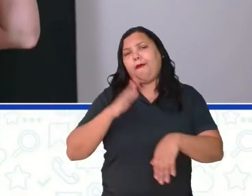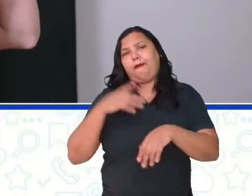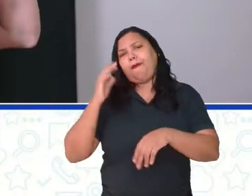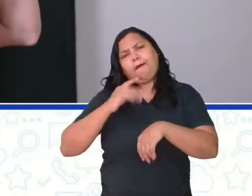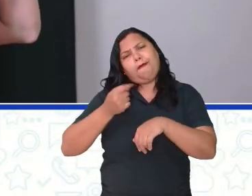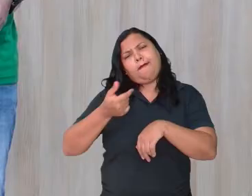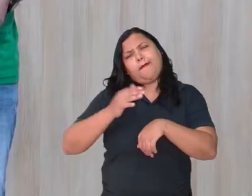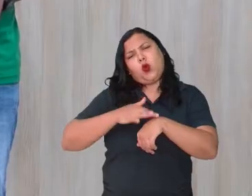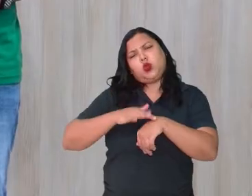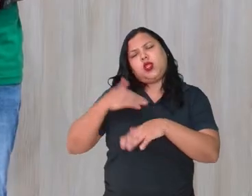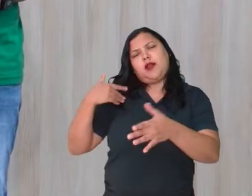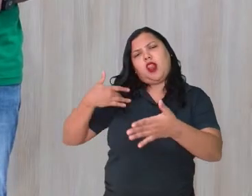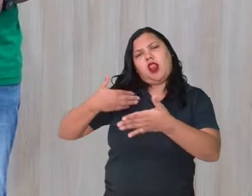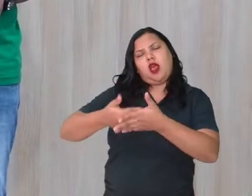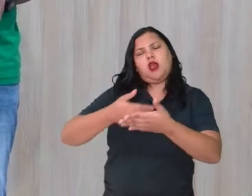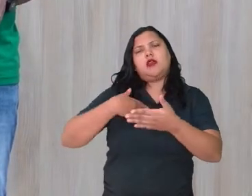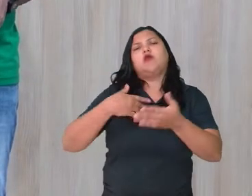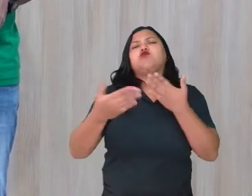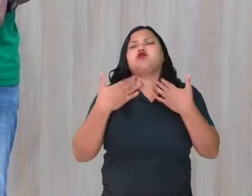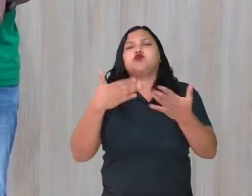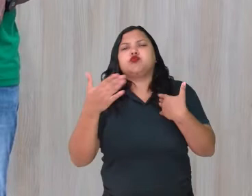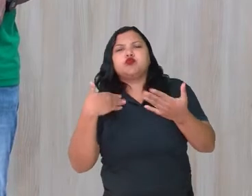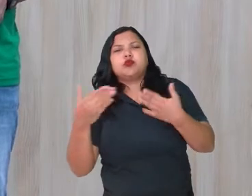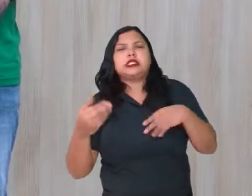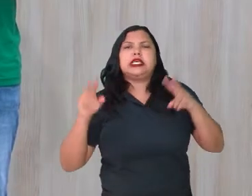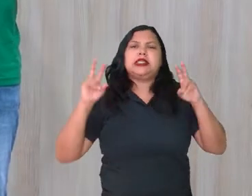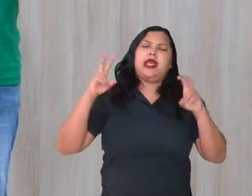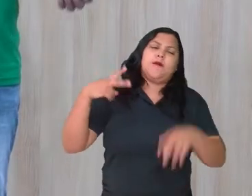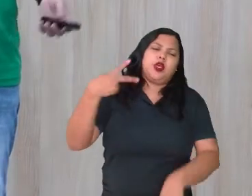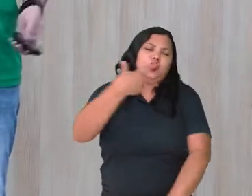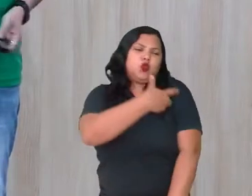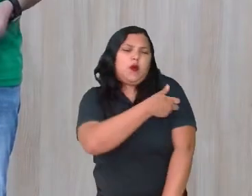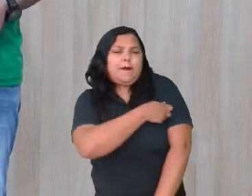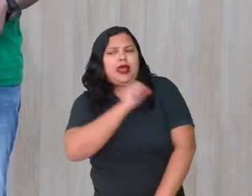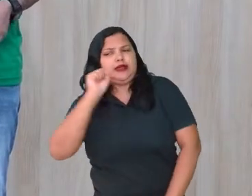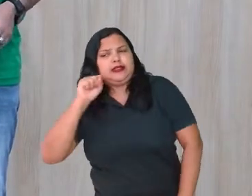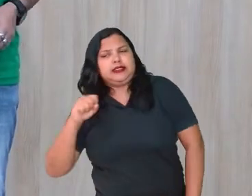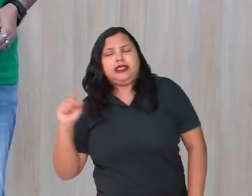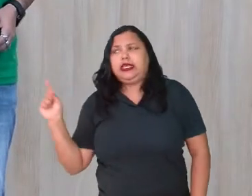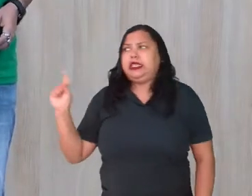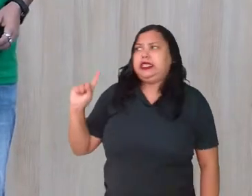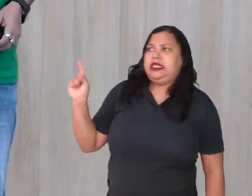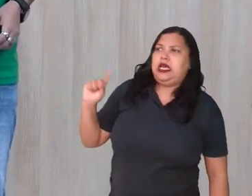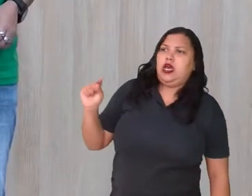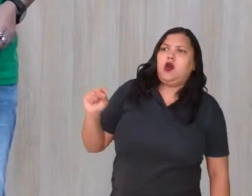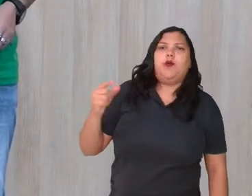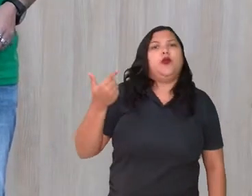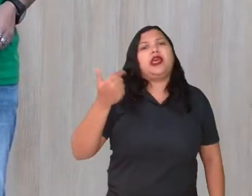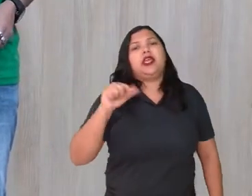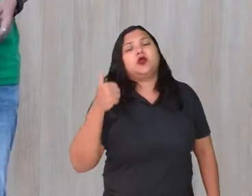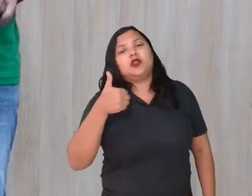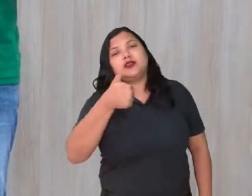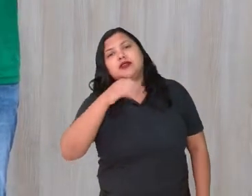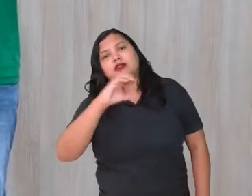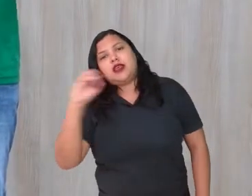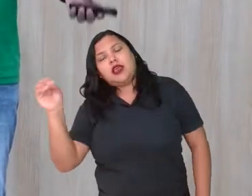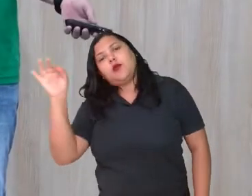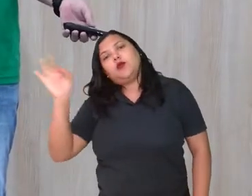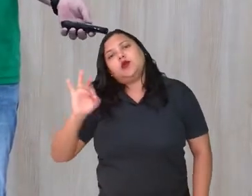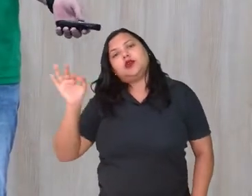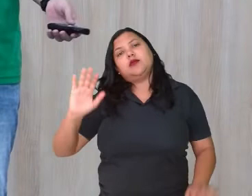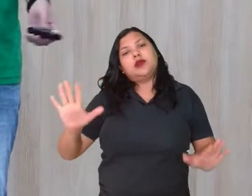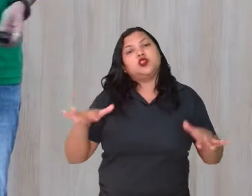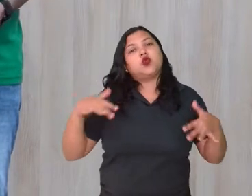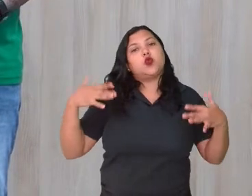aqui com relação à pandemia, ou seja, tomar ou não a vacina, não, porque tem tanto, não é 100%, mas qual